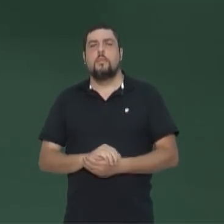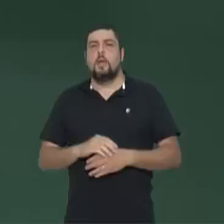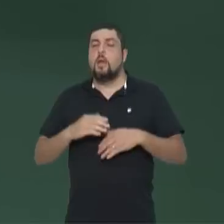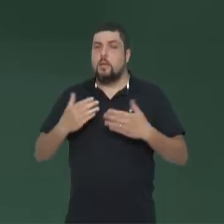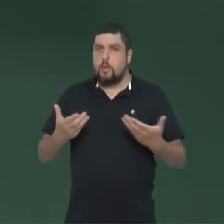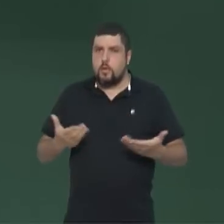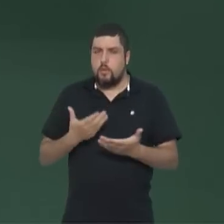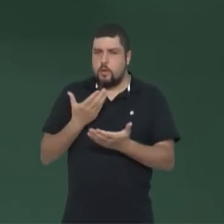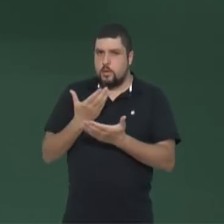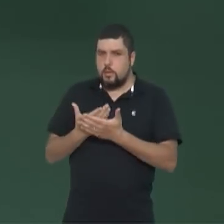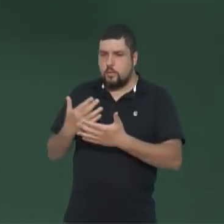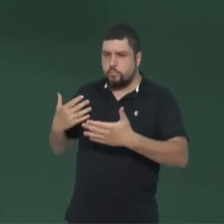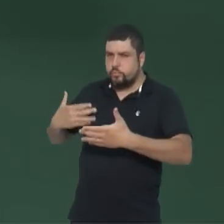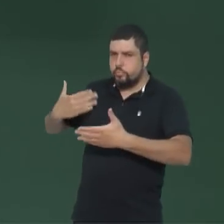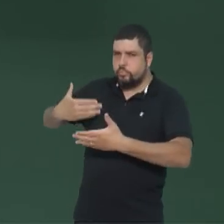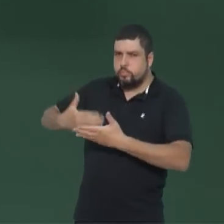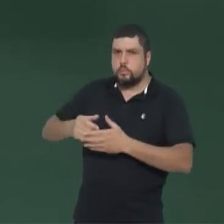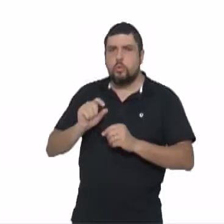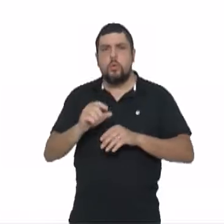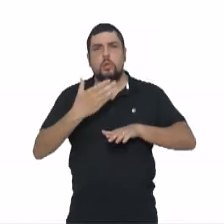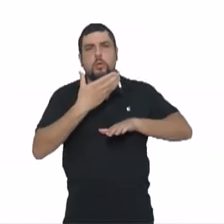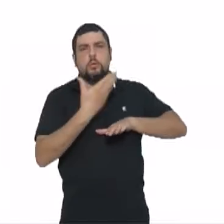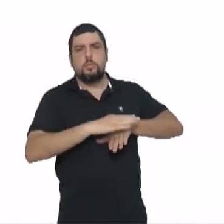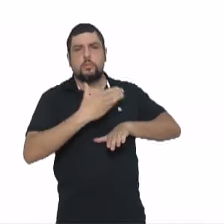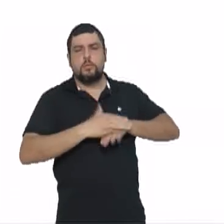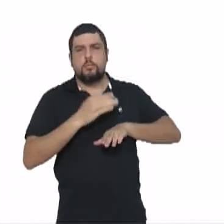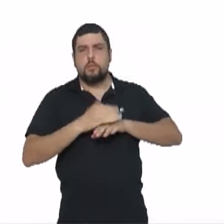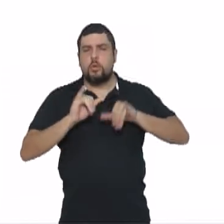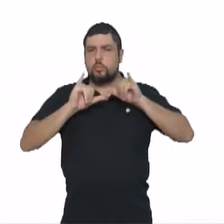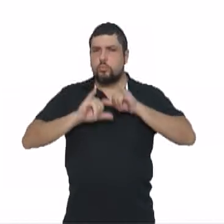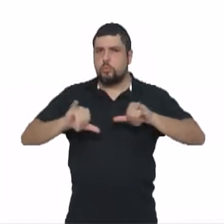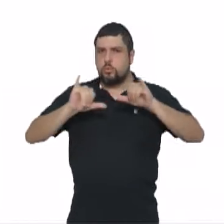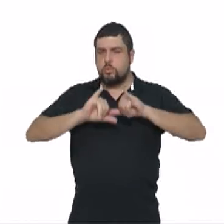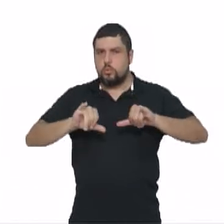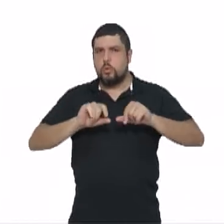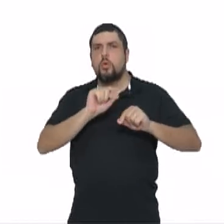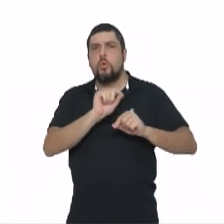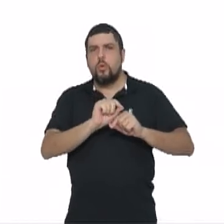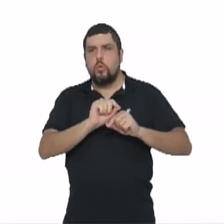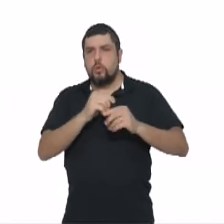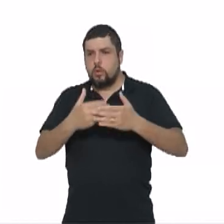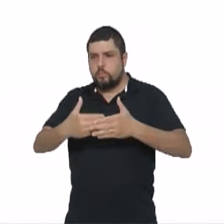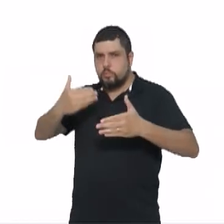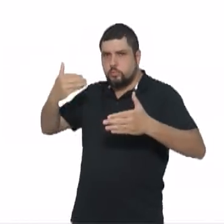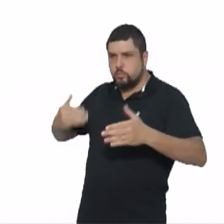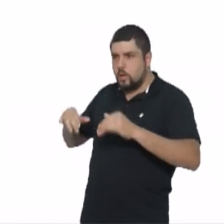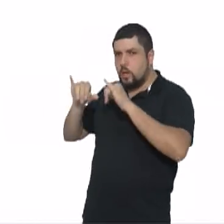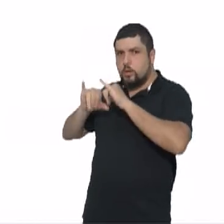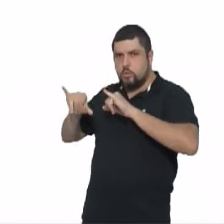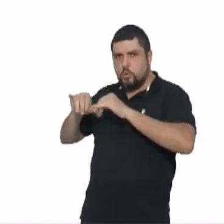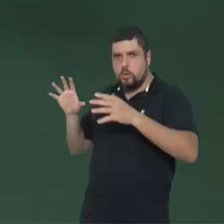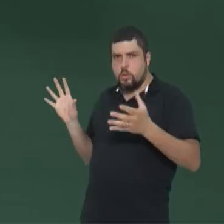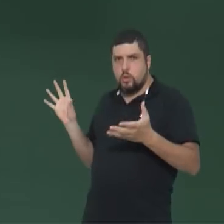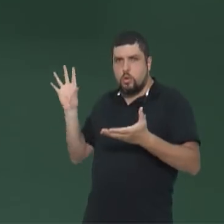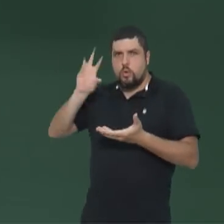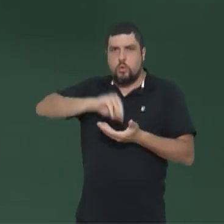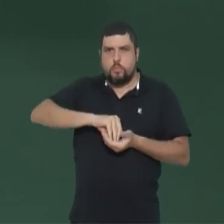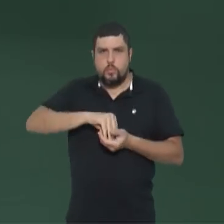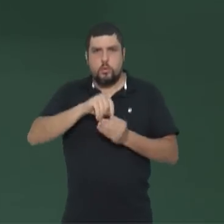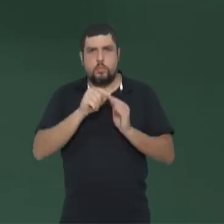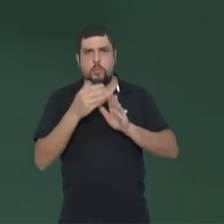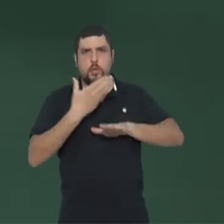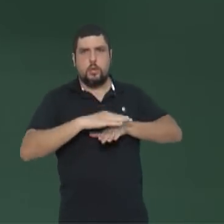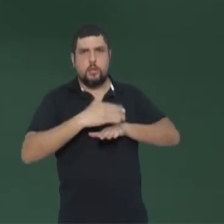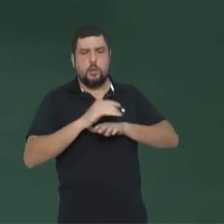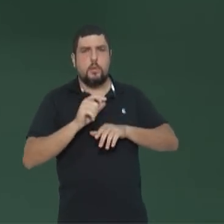Nós produzimos uma notícia com base numa notícia prévia, né? Então, em assuntos